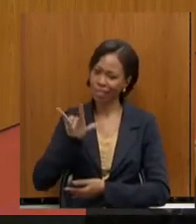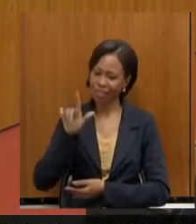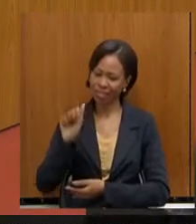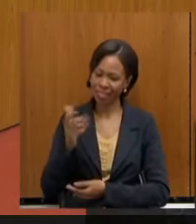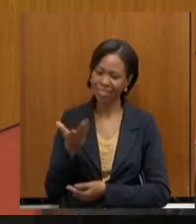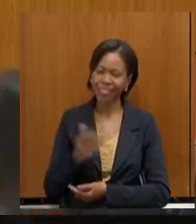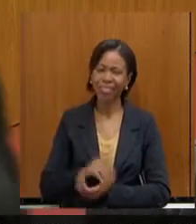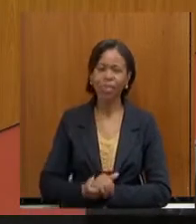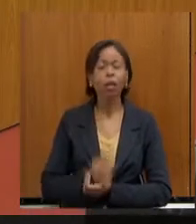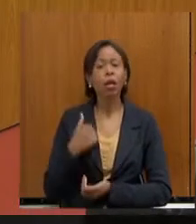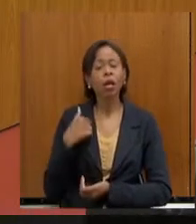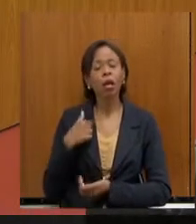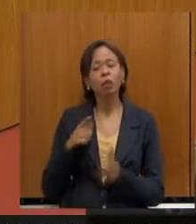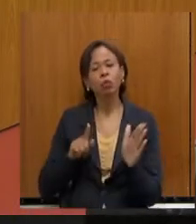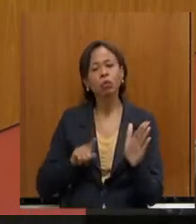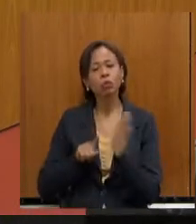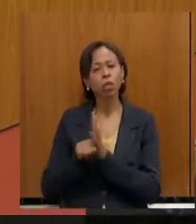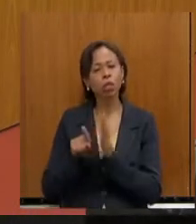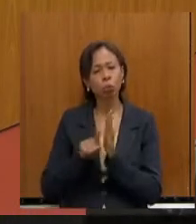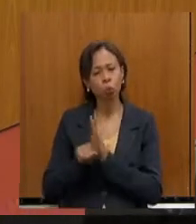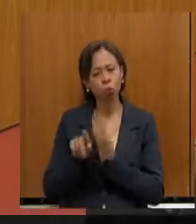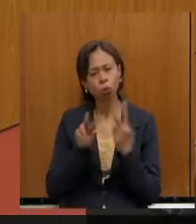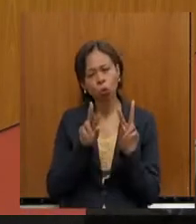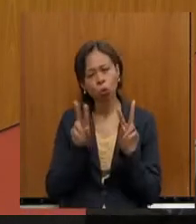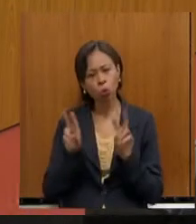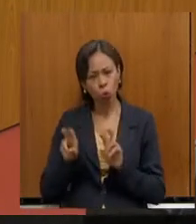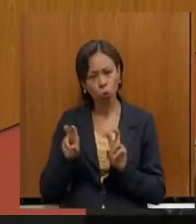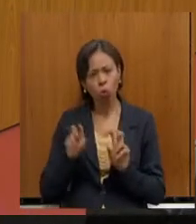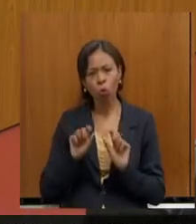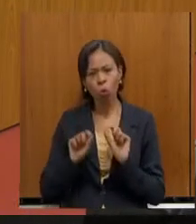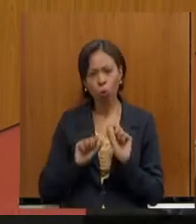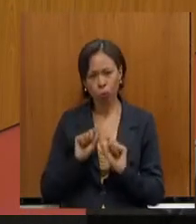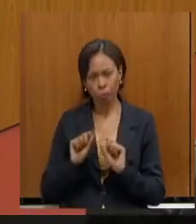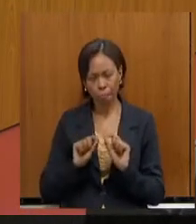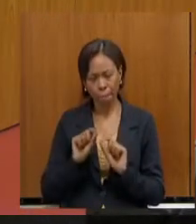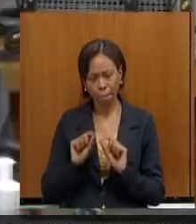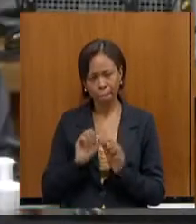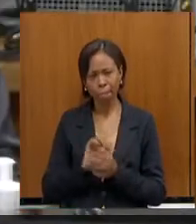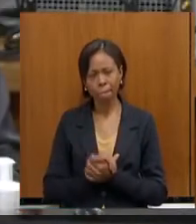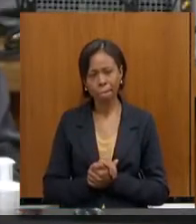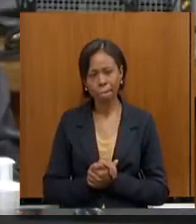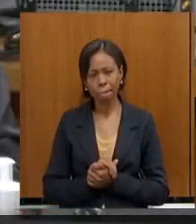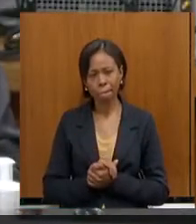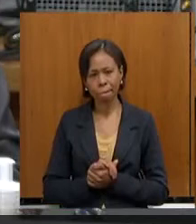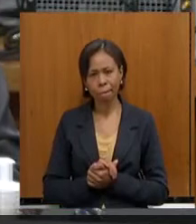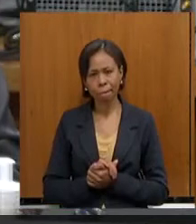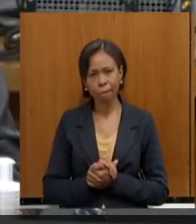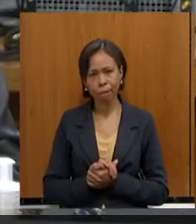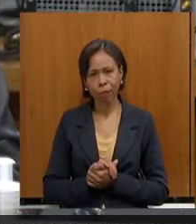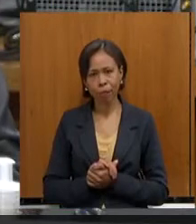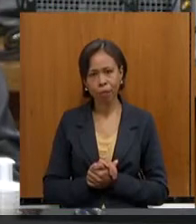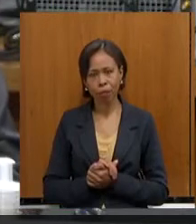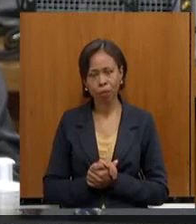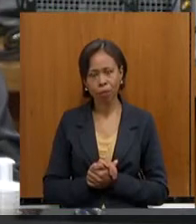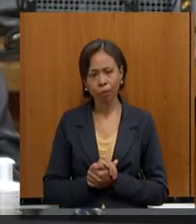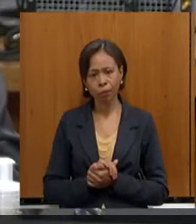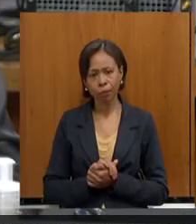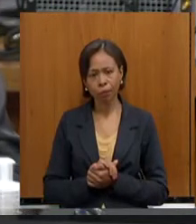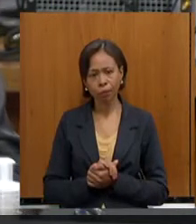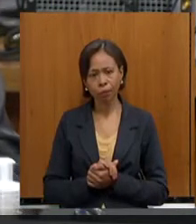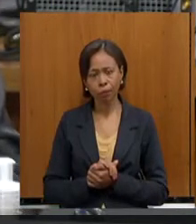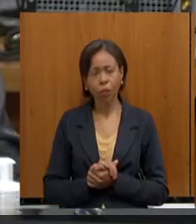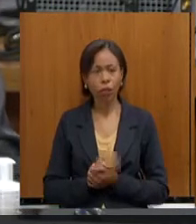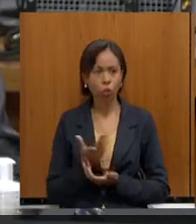Eu também as perguntas vão sentir o seguinte seguinte sentido questão da